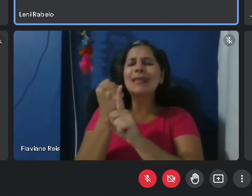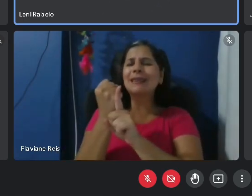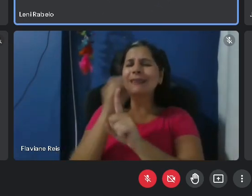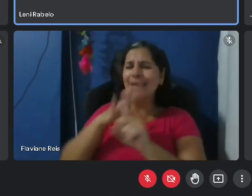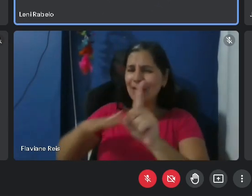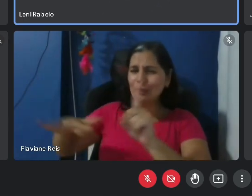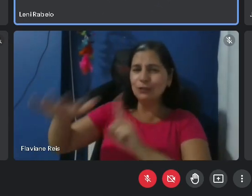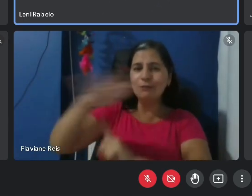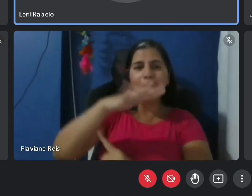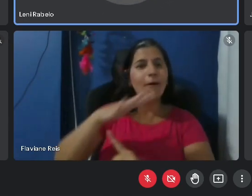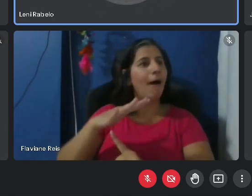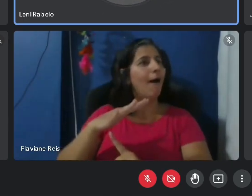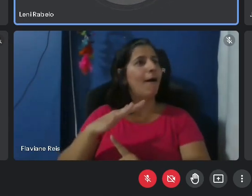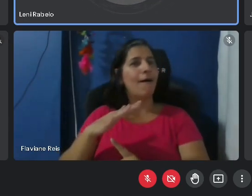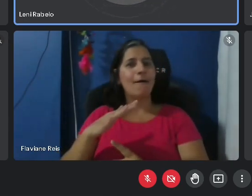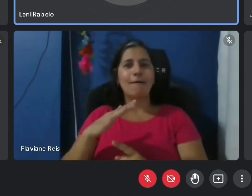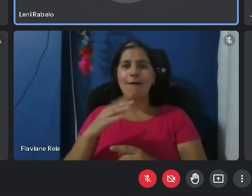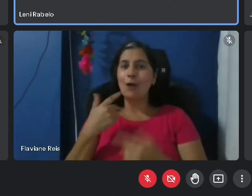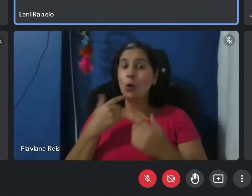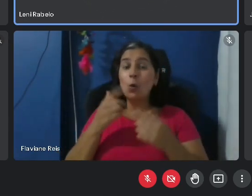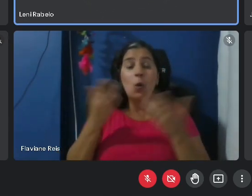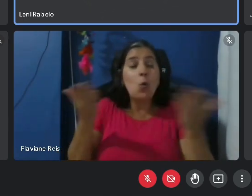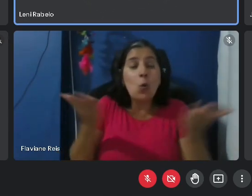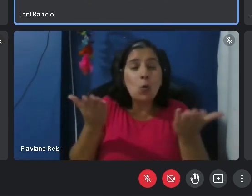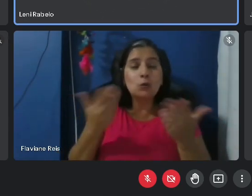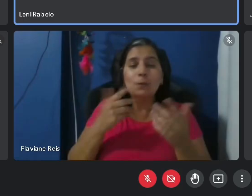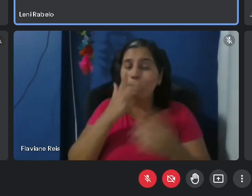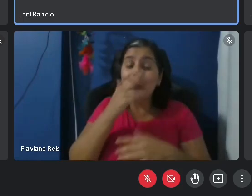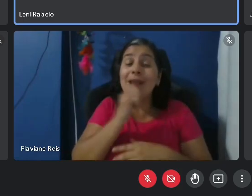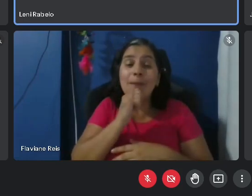entenderam? A sociedade